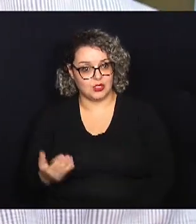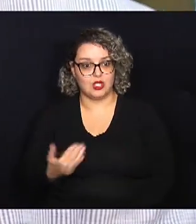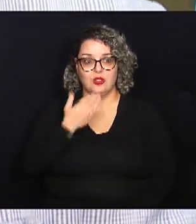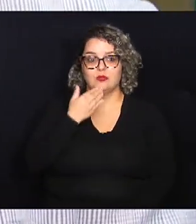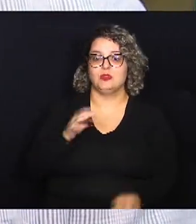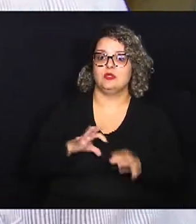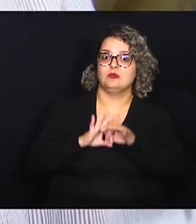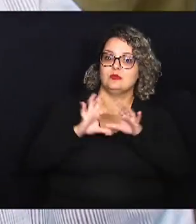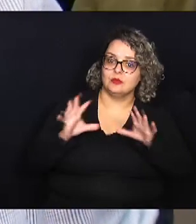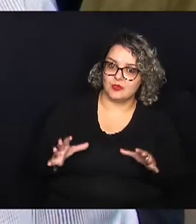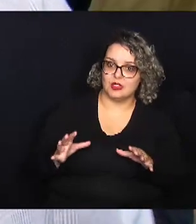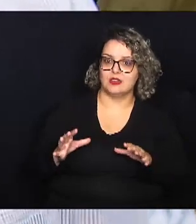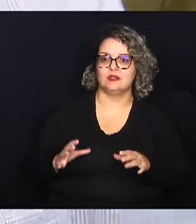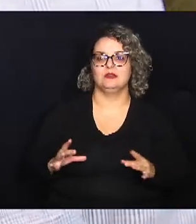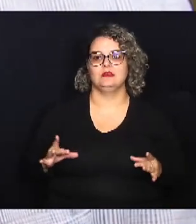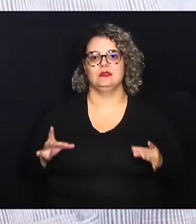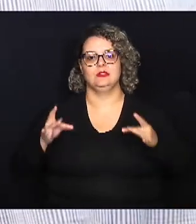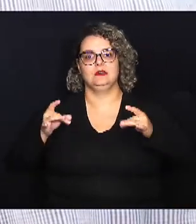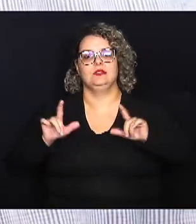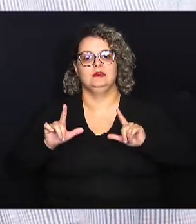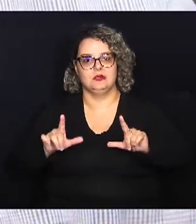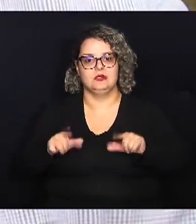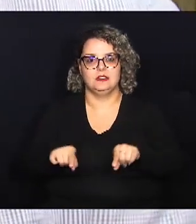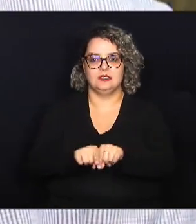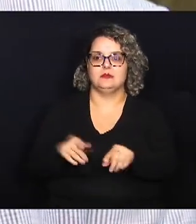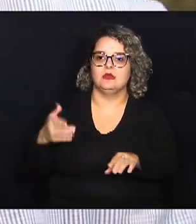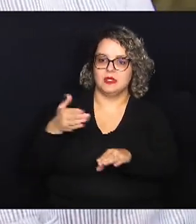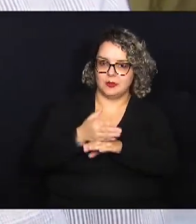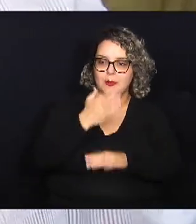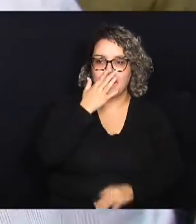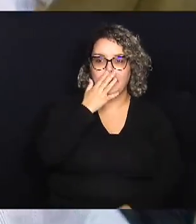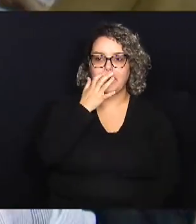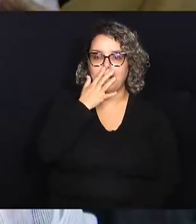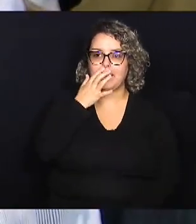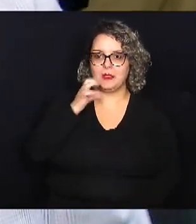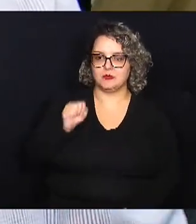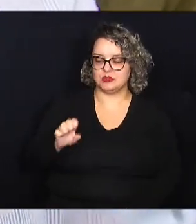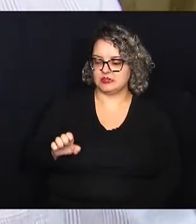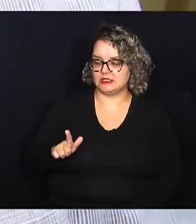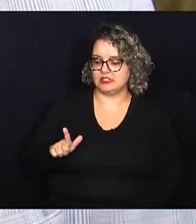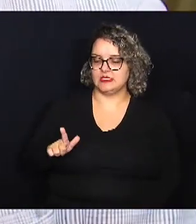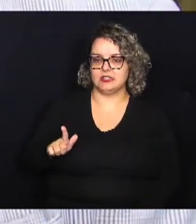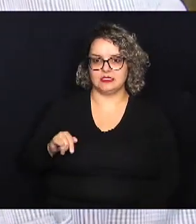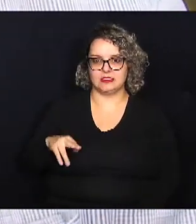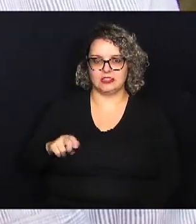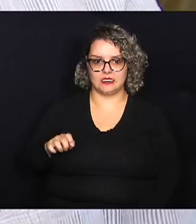autorização que, afora a placa, ele também participasse como signatário da homenagem,